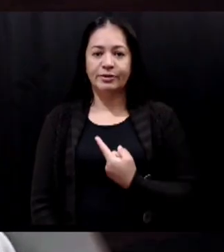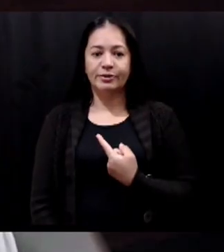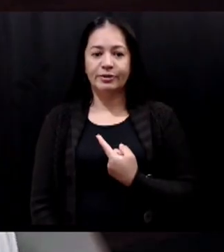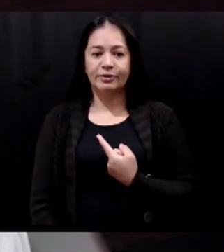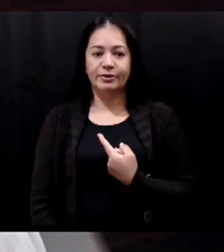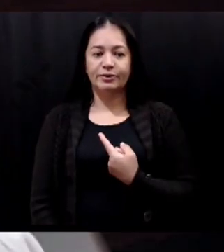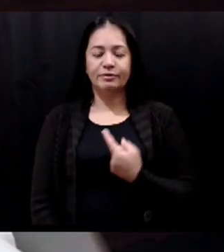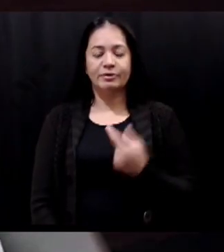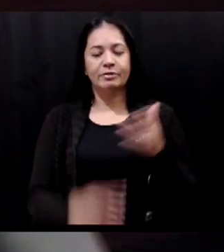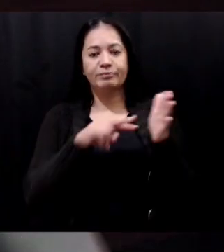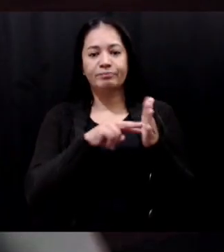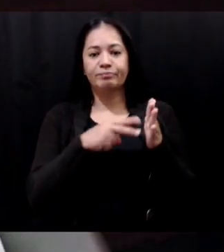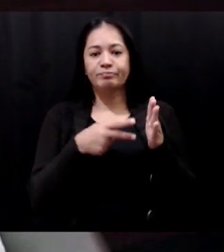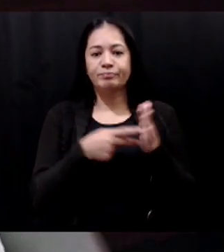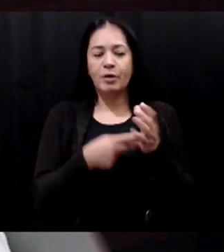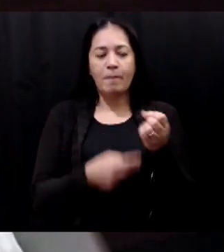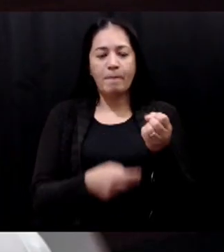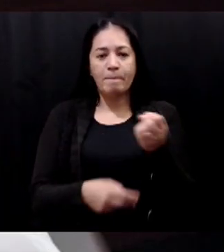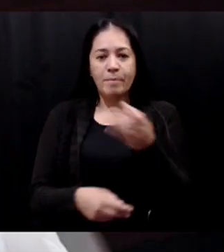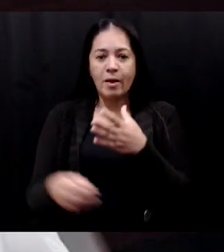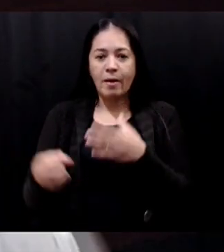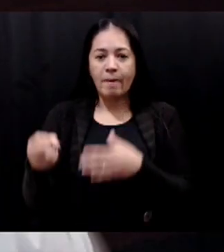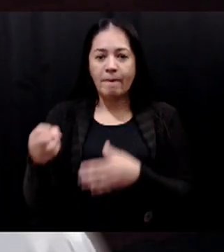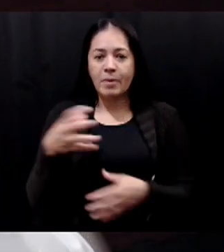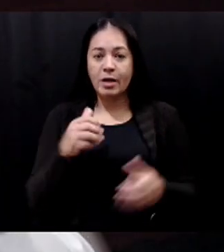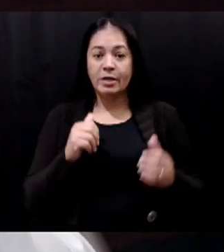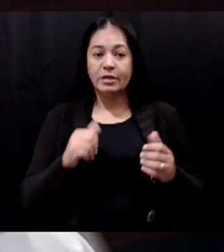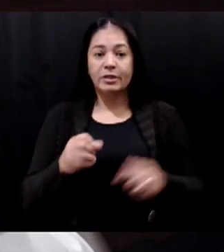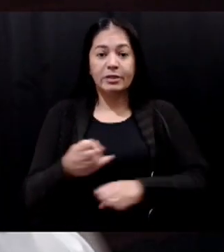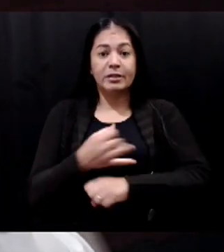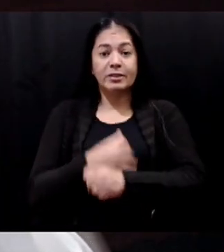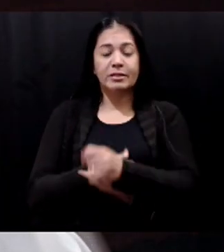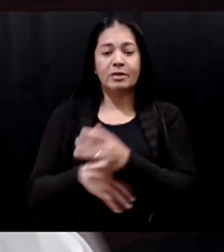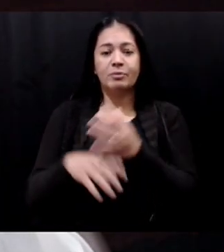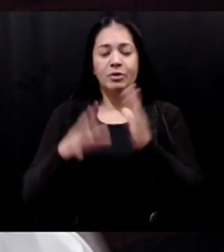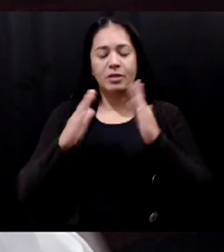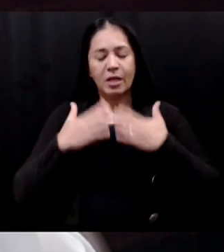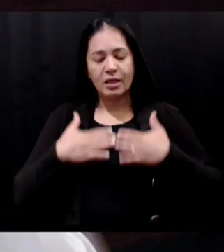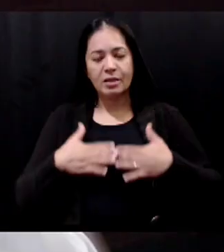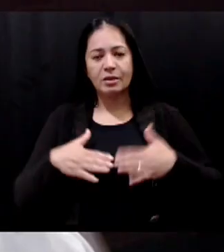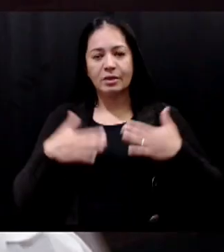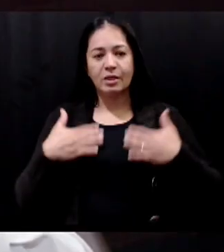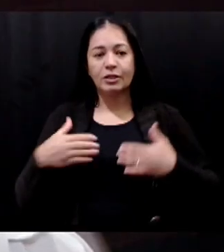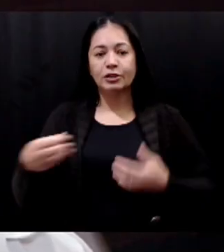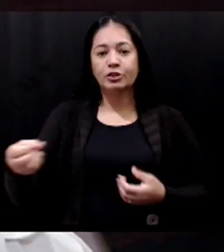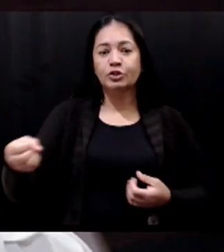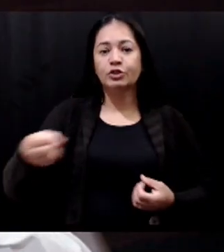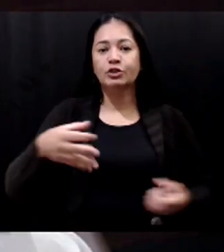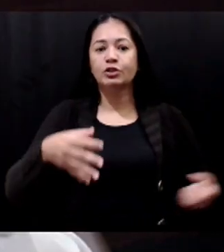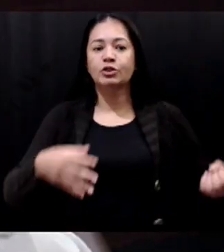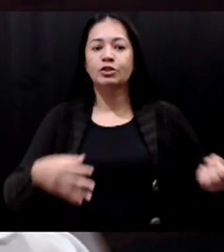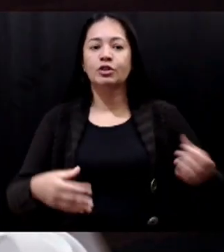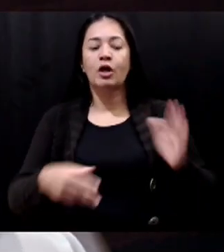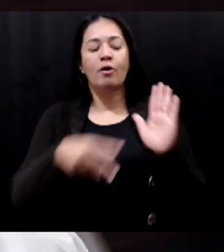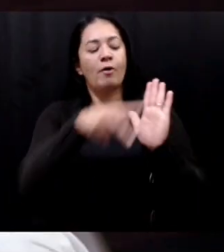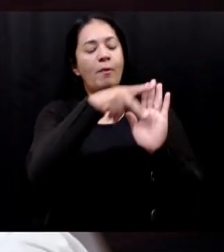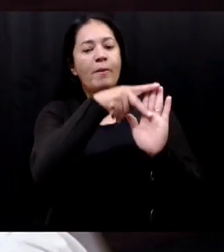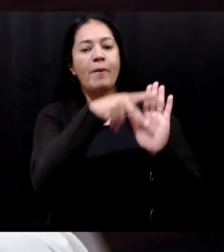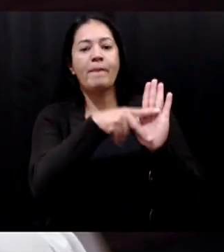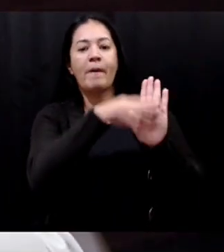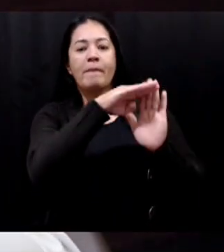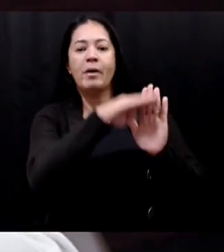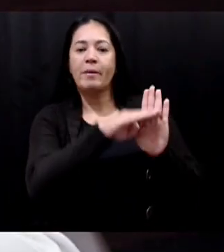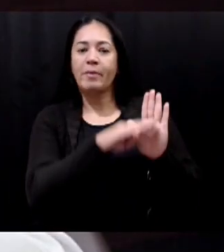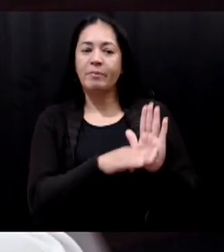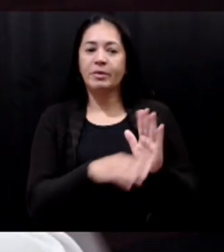ressignificando, neutralizando essa emoção e vai trazendo novas programações, né? Então, assim, eu não me